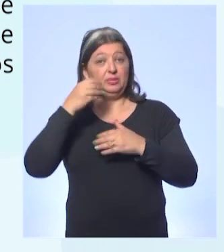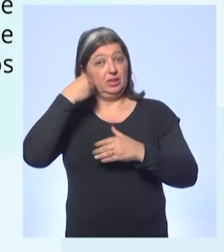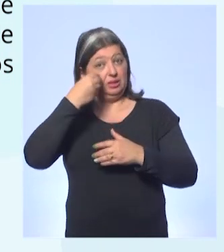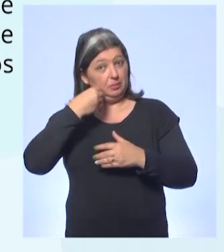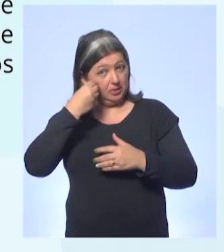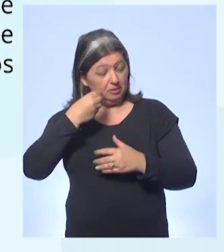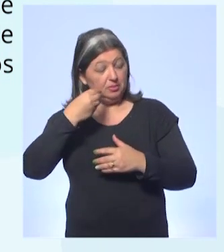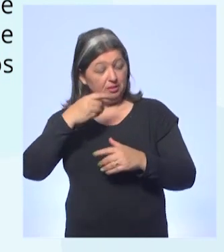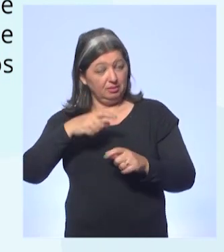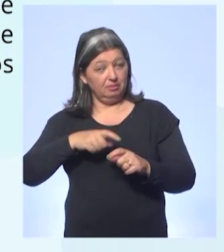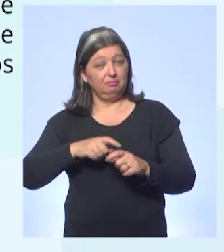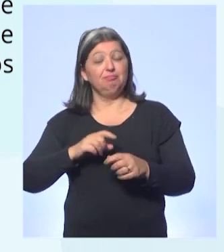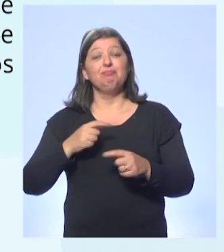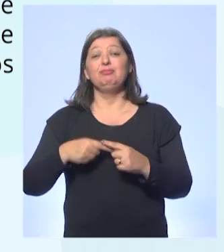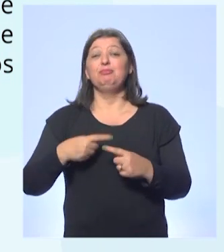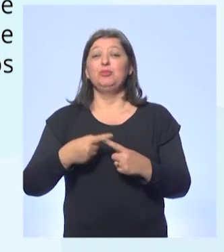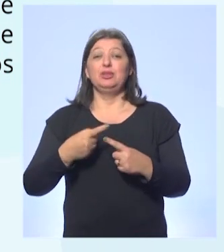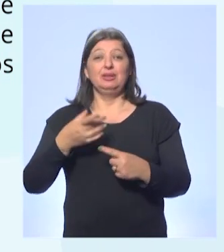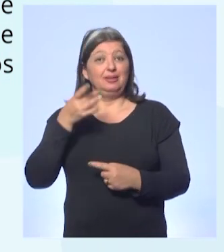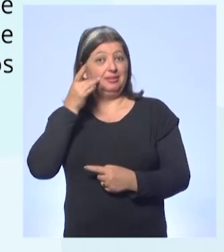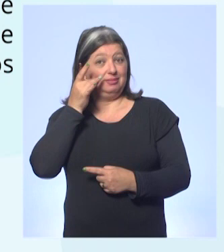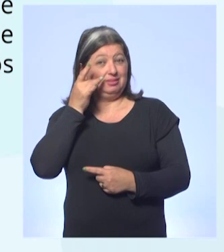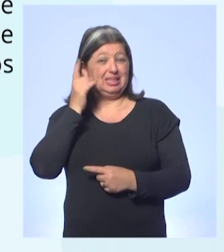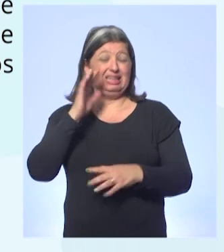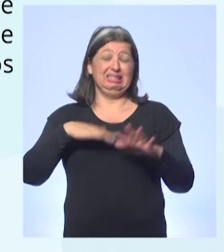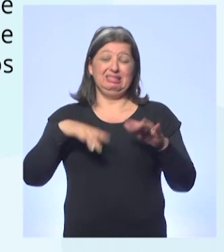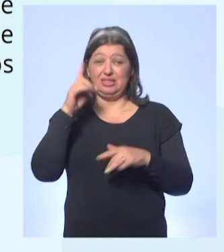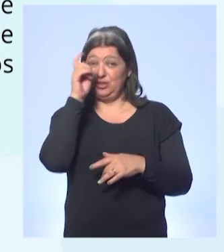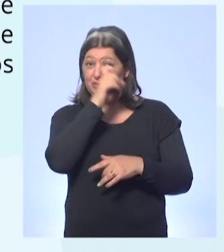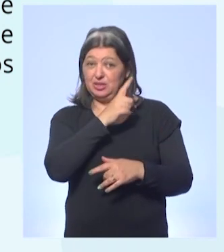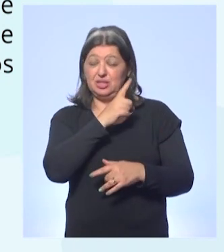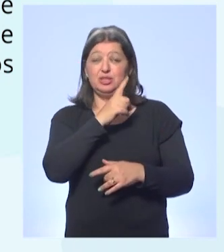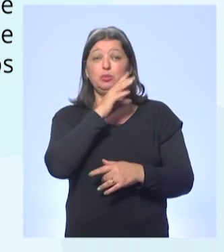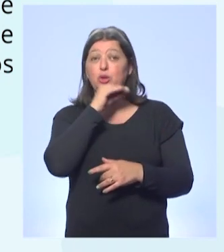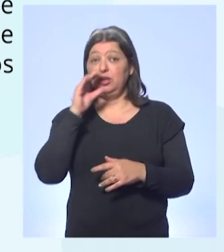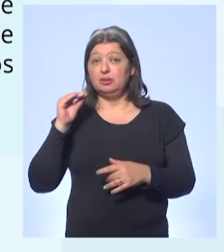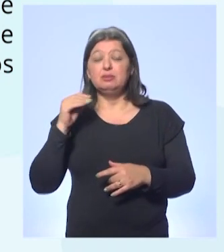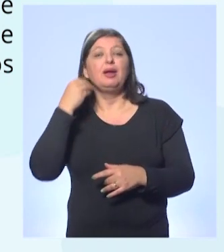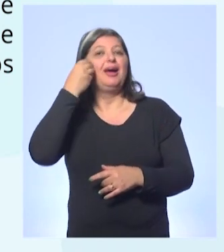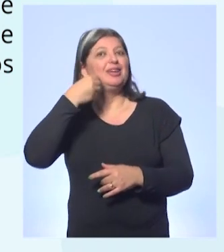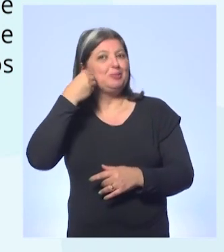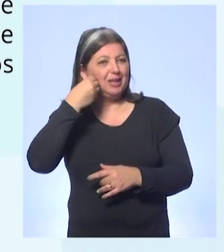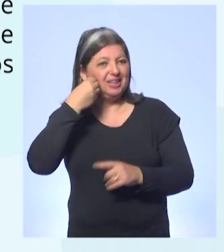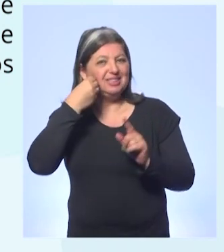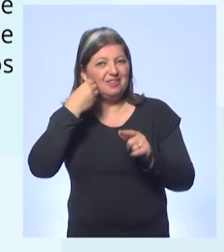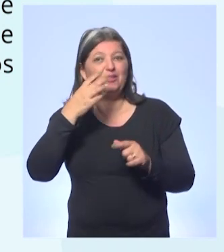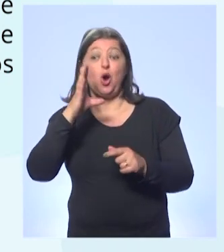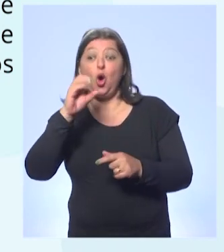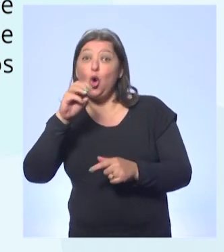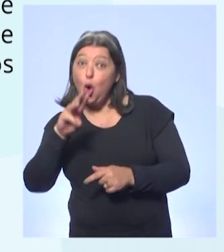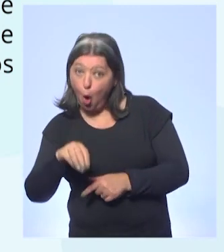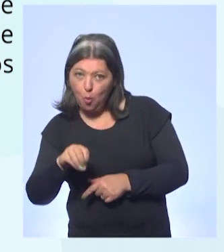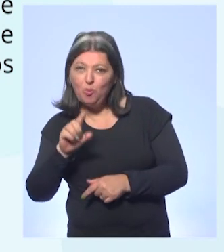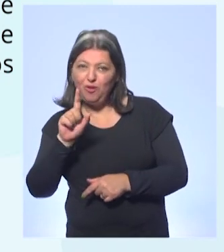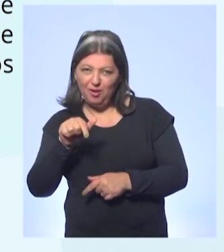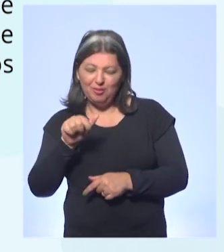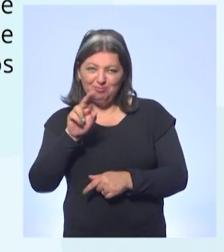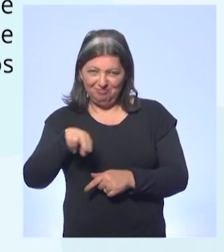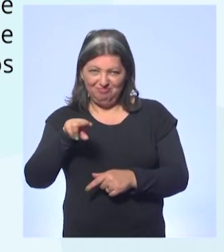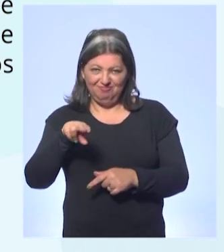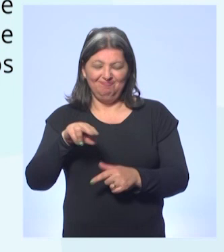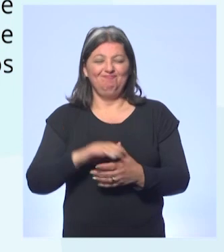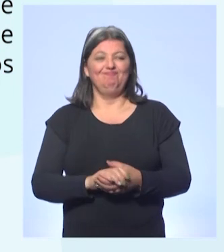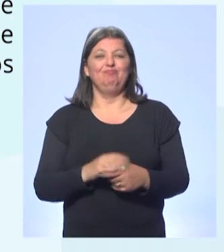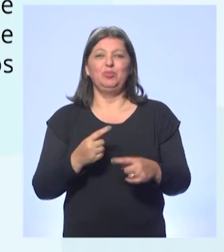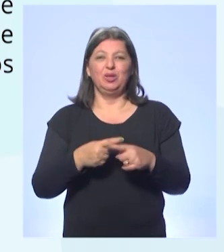real, seriam frustrantes para o adolescente. Experiências como a excitabilidade pelo grupo. Então, para não repetir